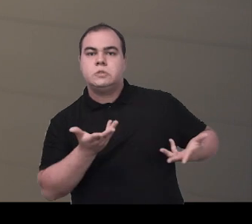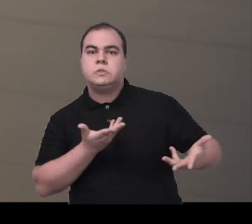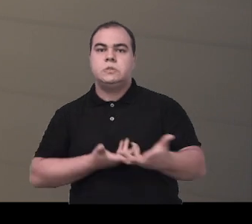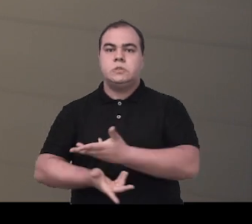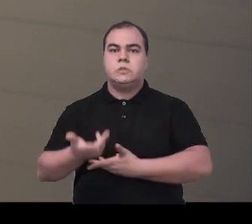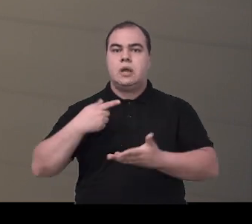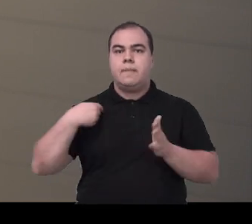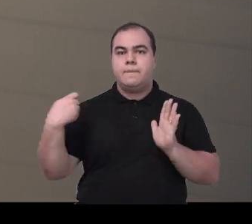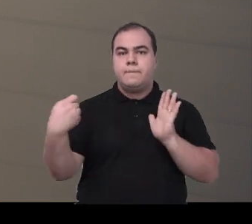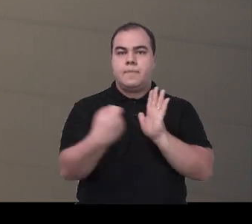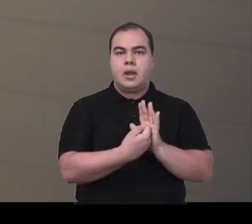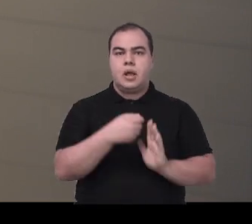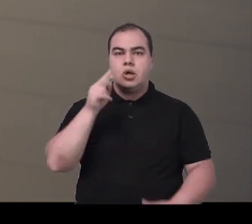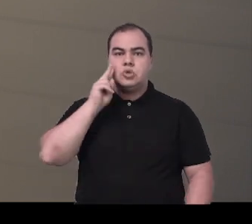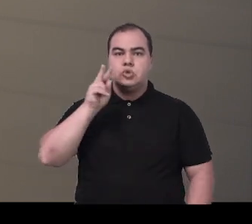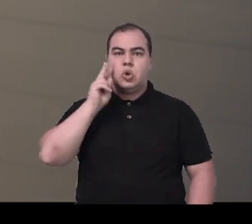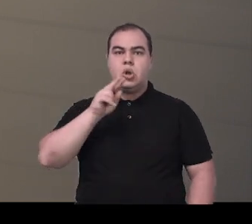marca da história